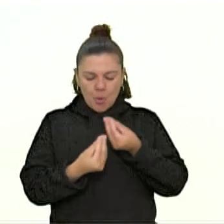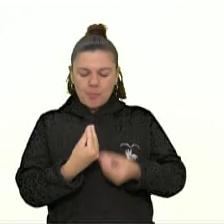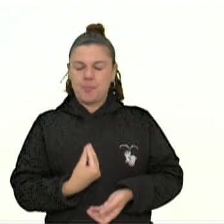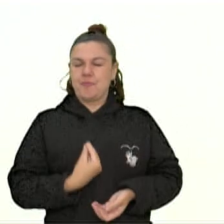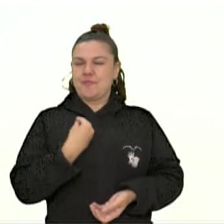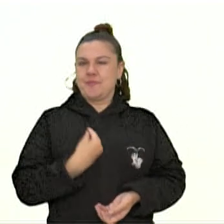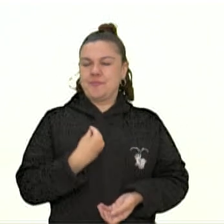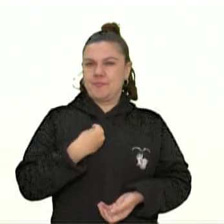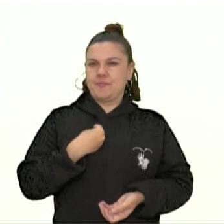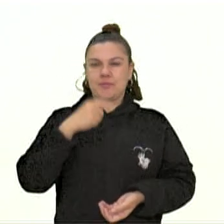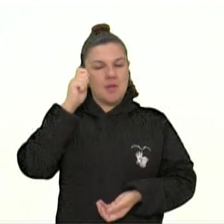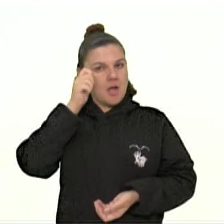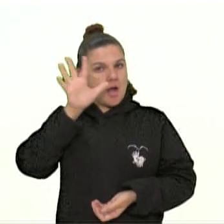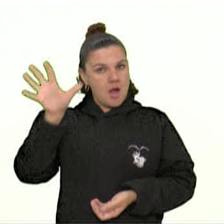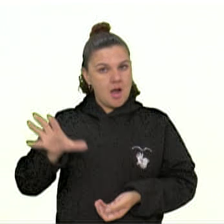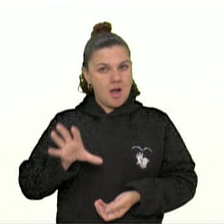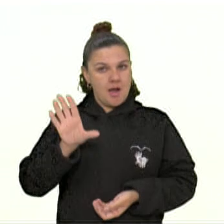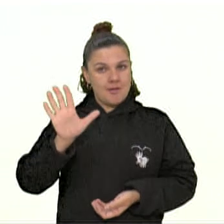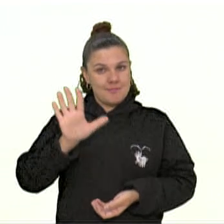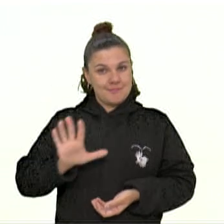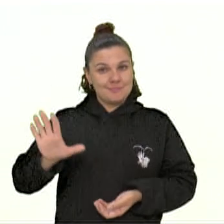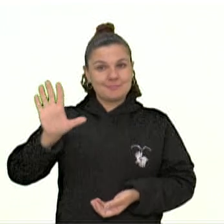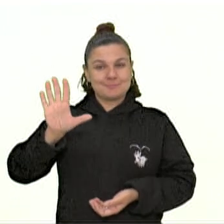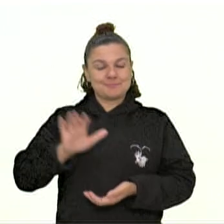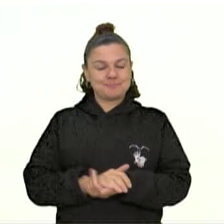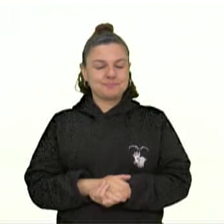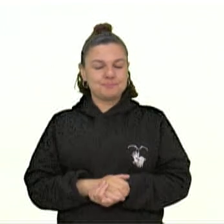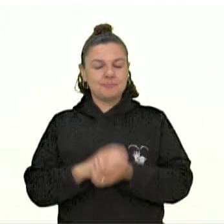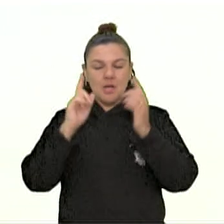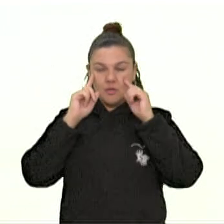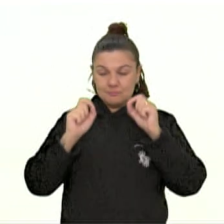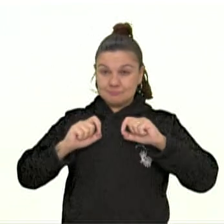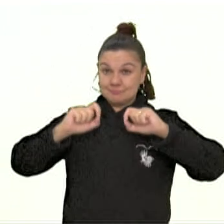africano. Um dos destaques aí